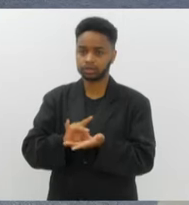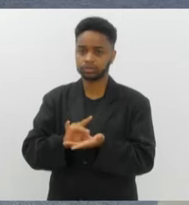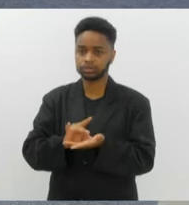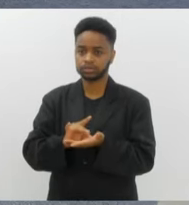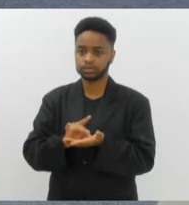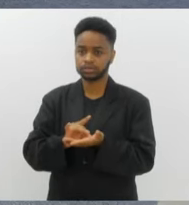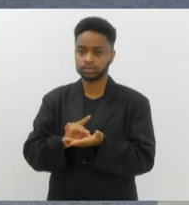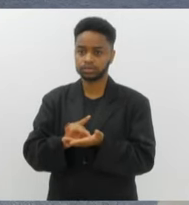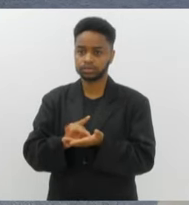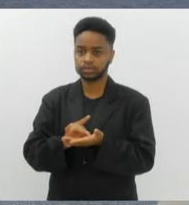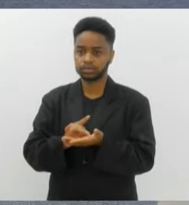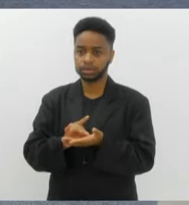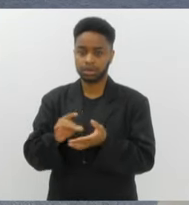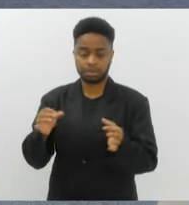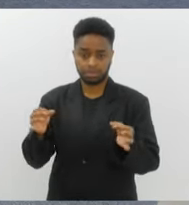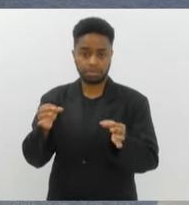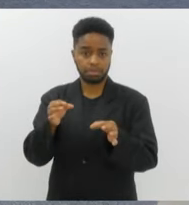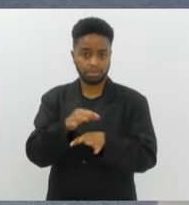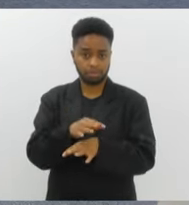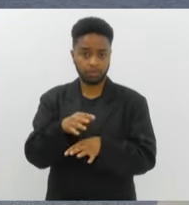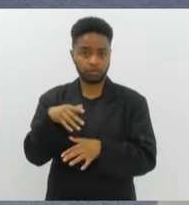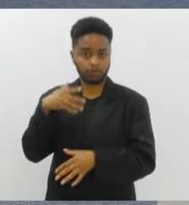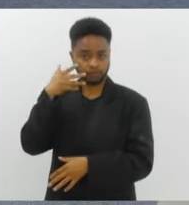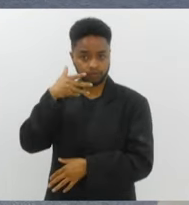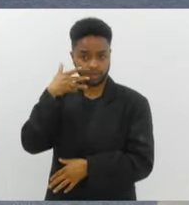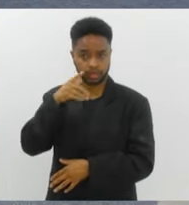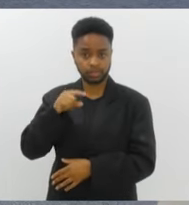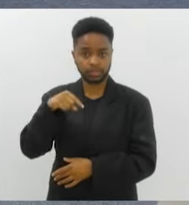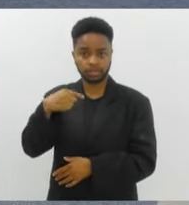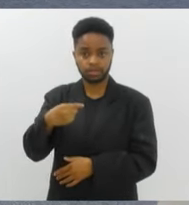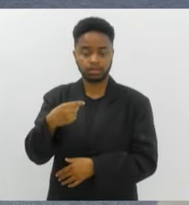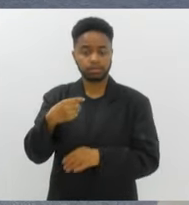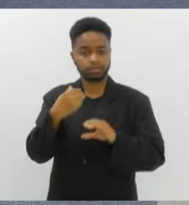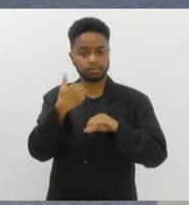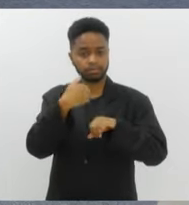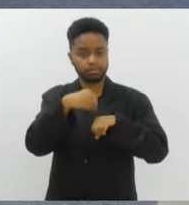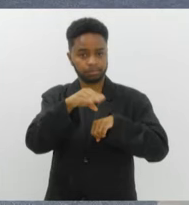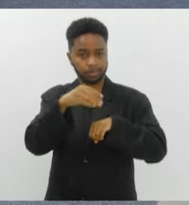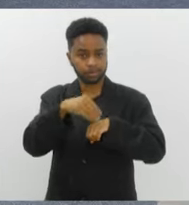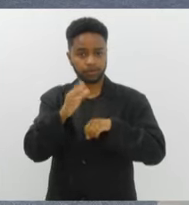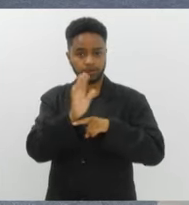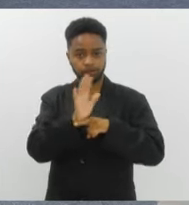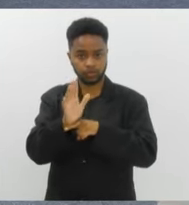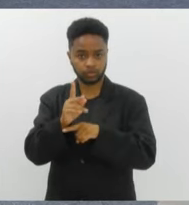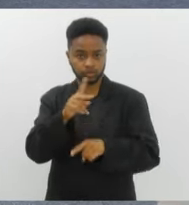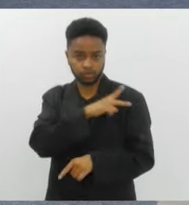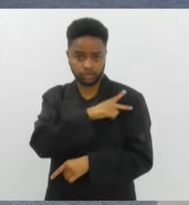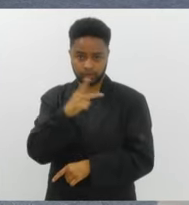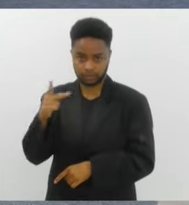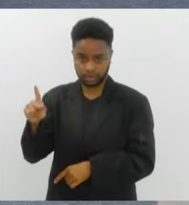ele vai, cumpre a tabela, para depois mandar o vídeo para o seu chefe.